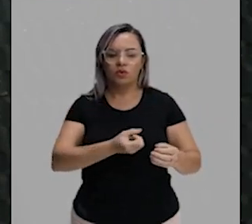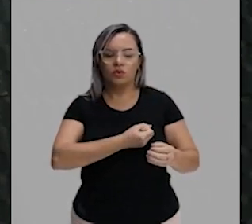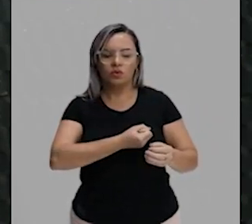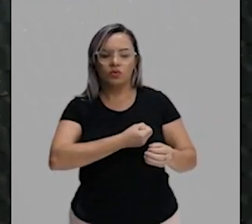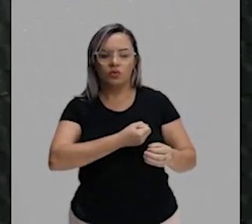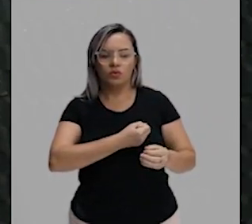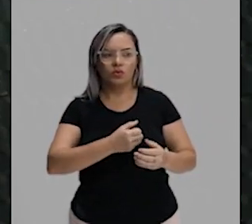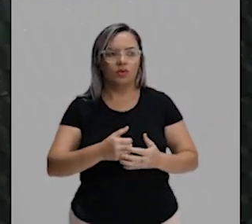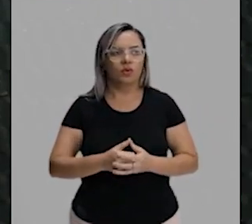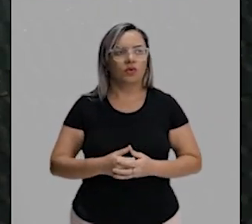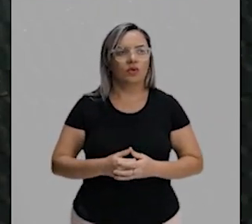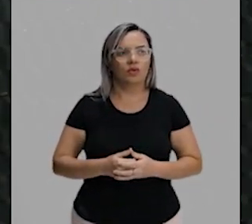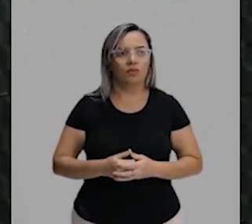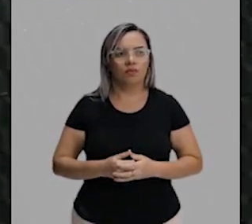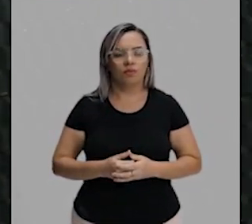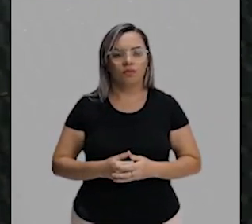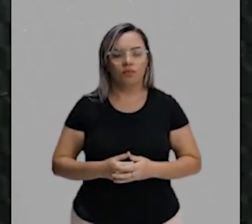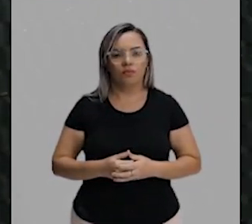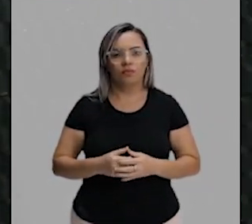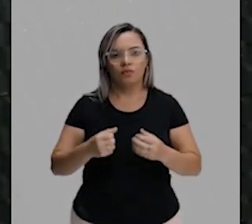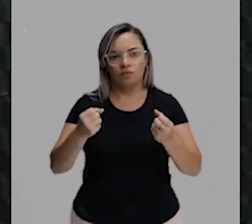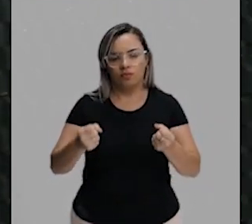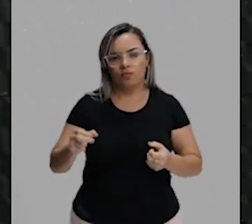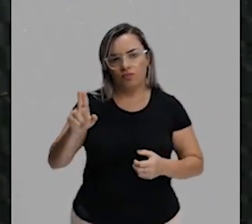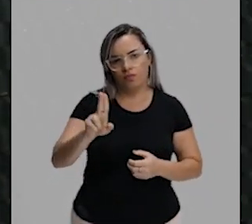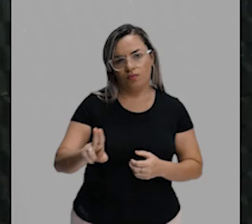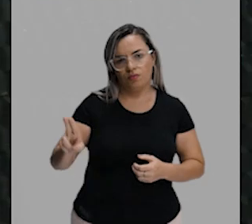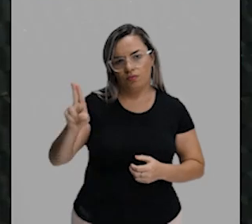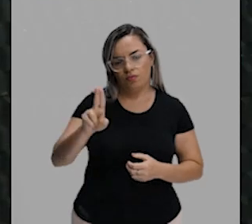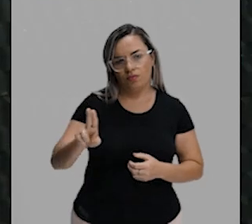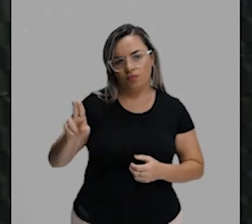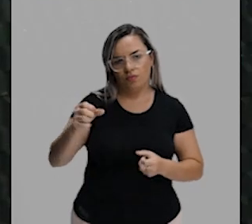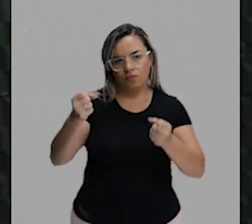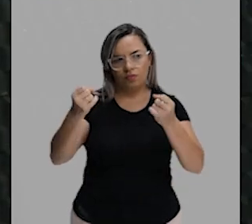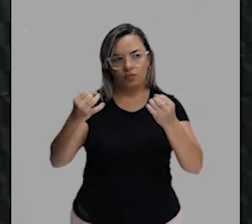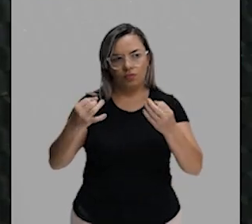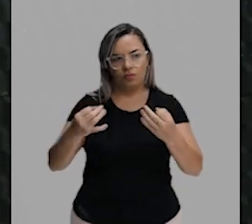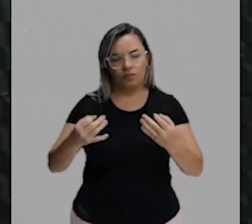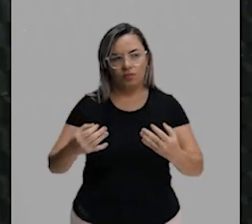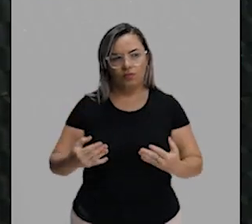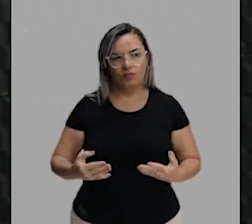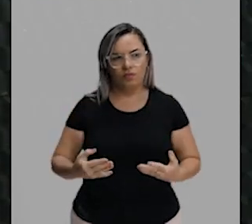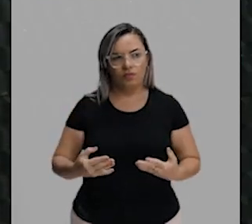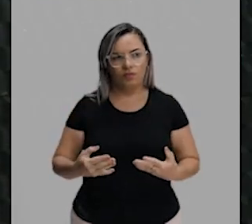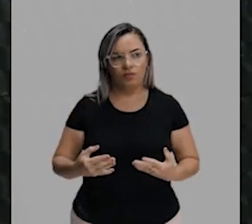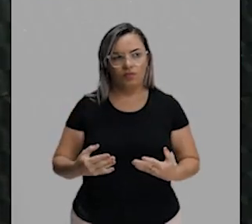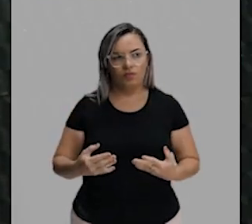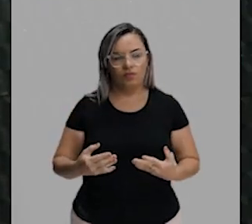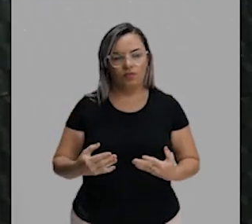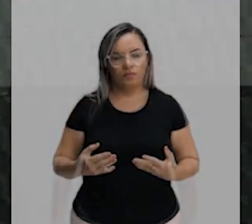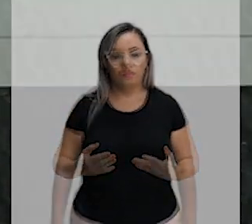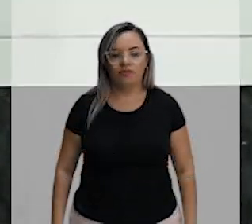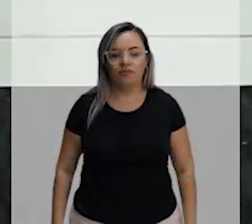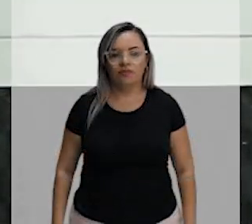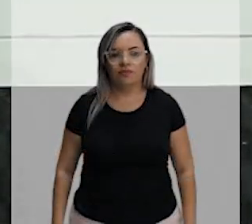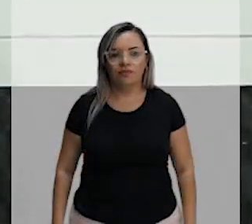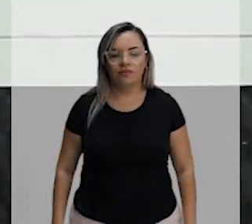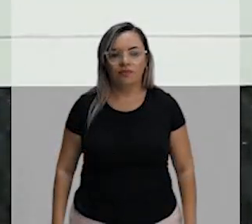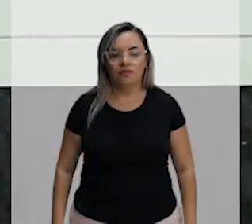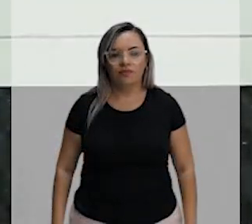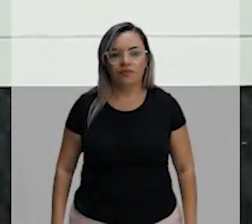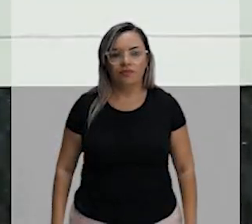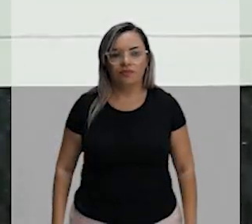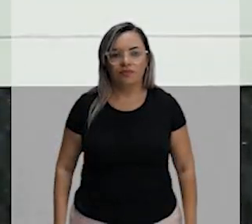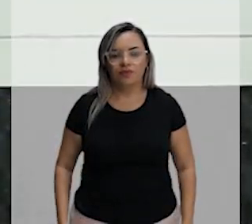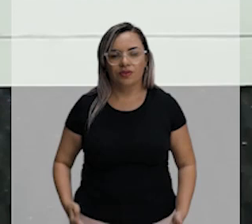pode usar esse mesmo raciocínio para falar sobre a acondroplasia. Então,